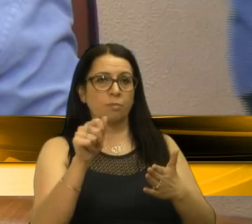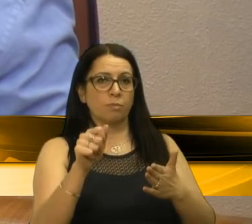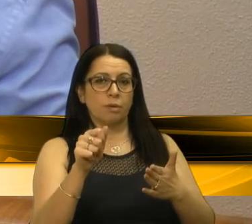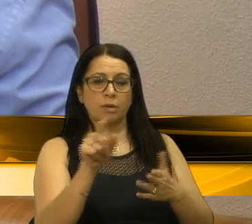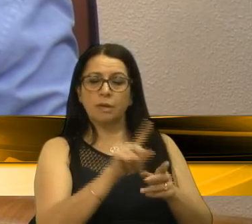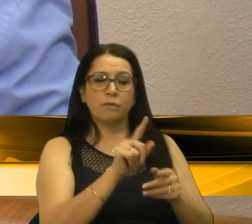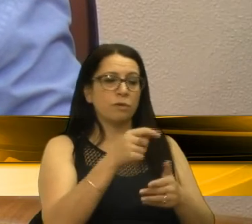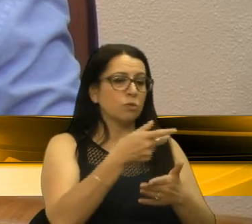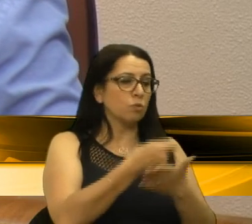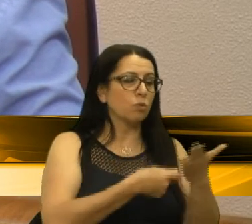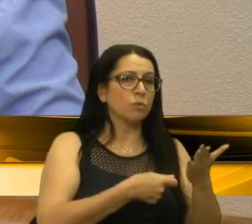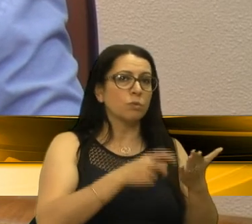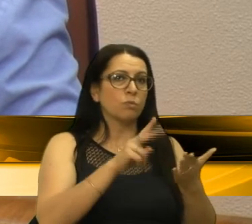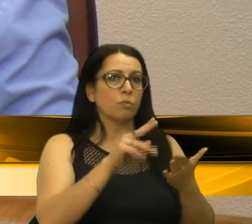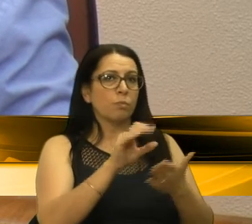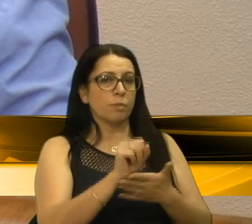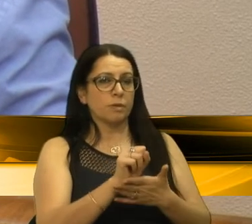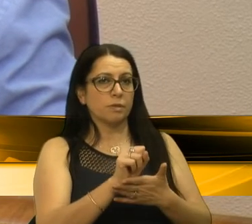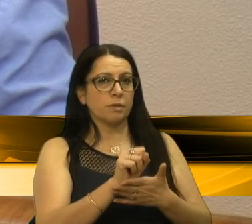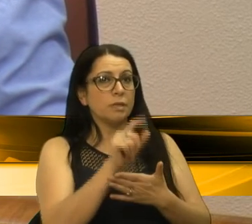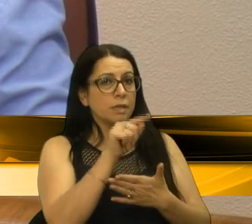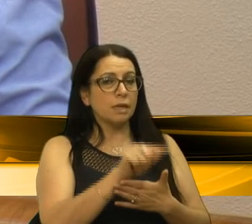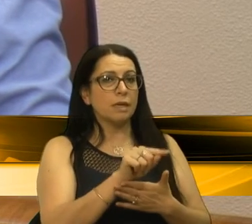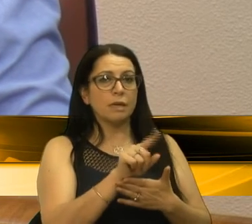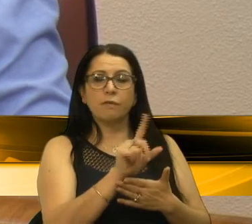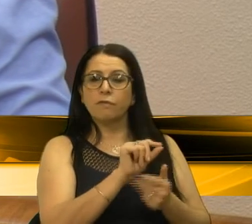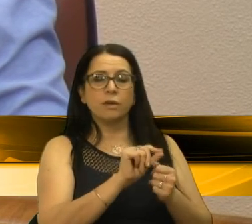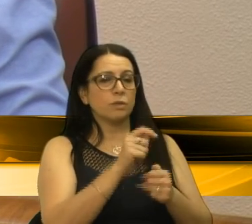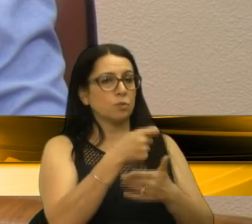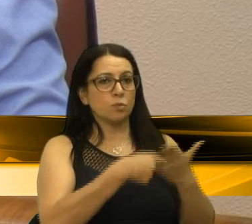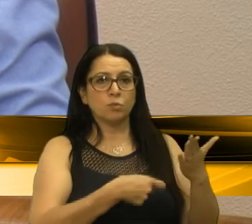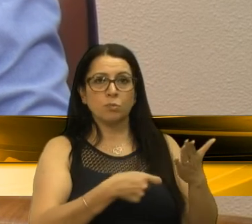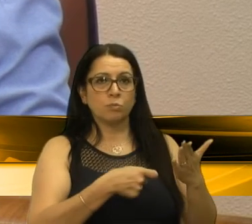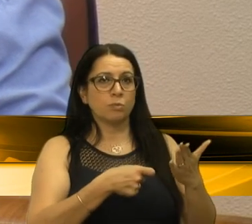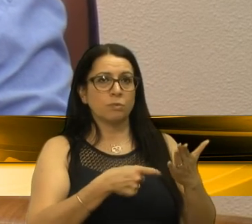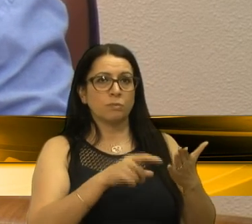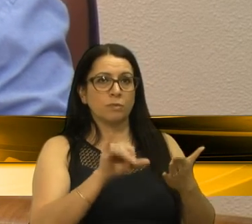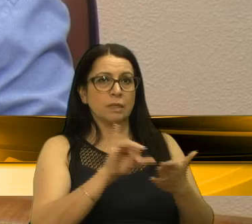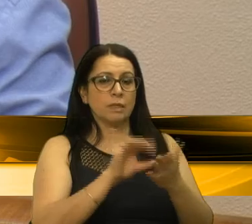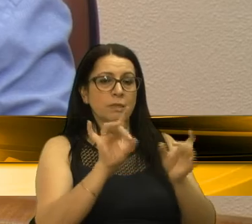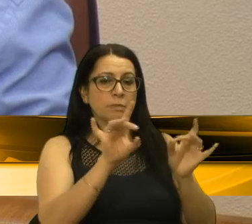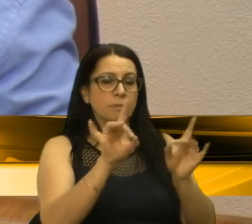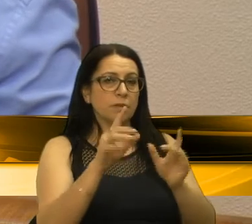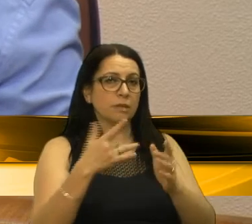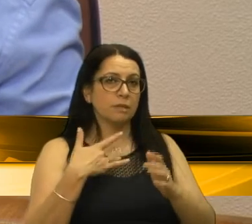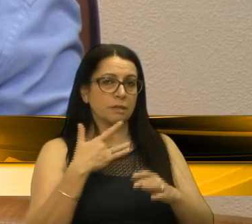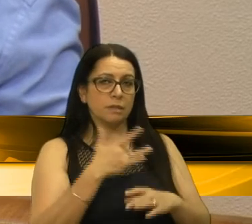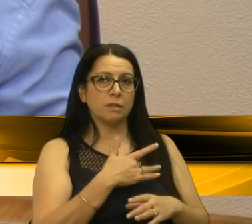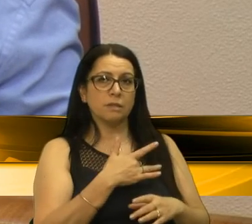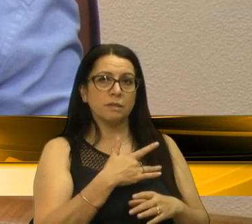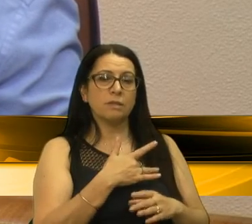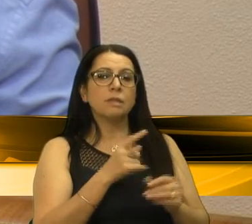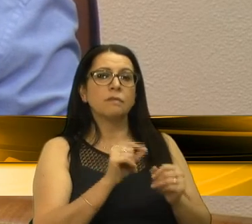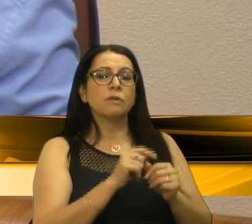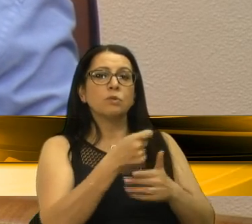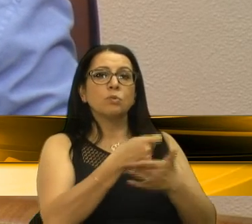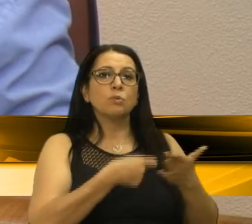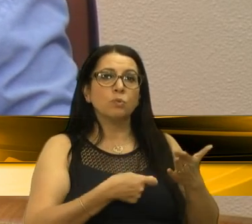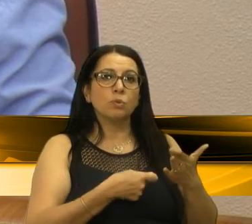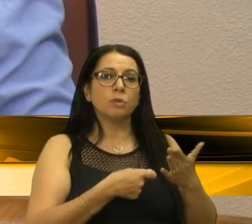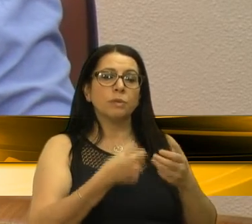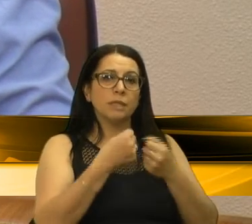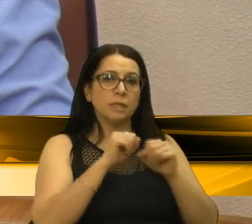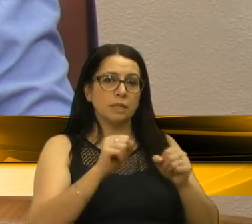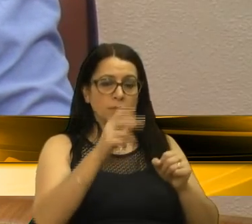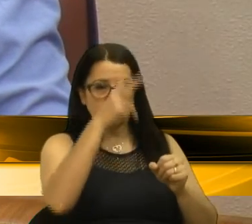ele não faz o concurso para o BS tal, ele não faz concurso para o Centro Especializado de Saúde, ele faz o concurso para a Secretaria